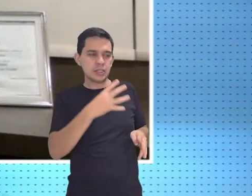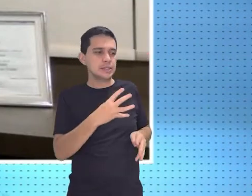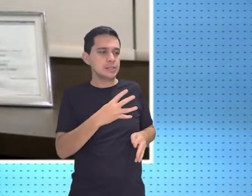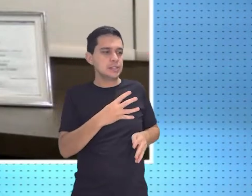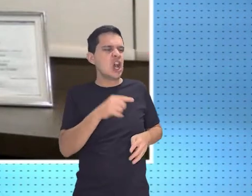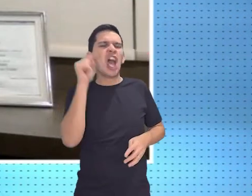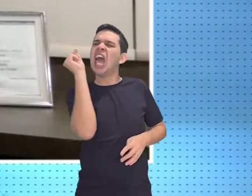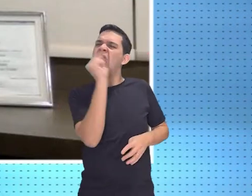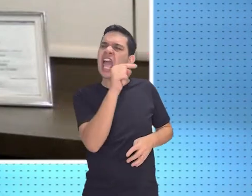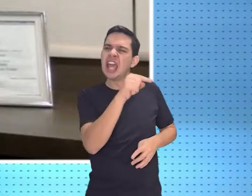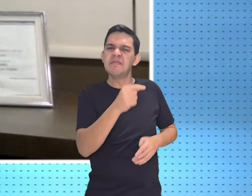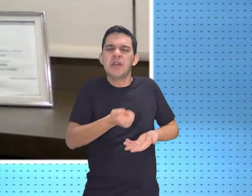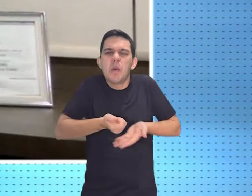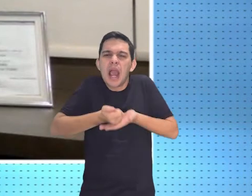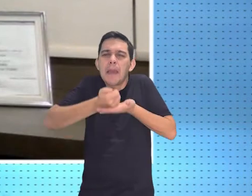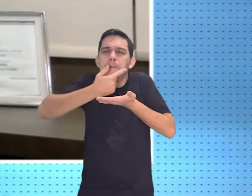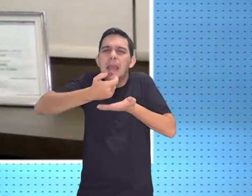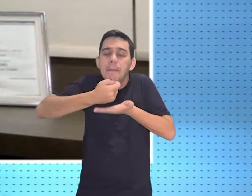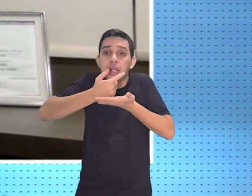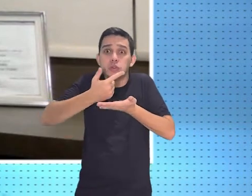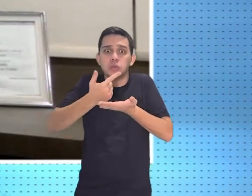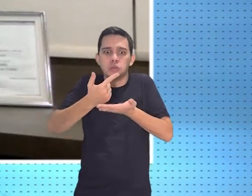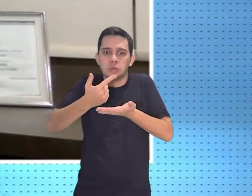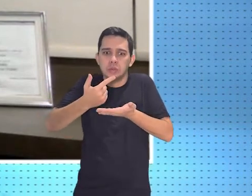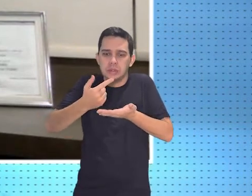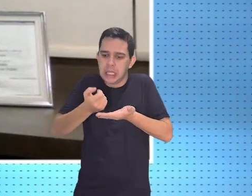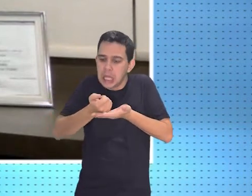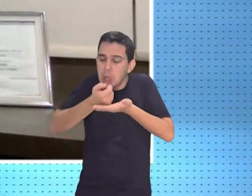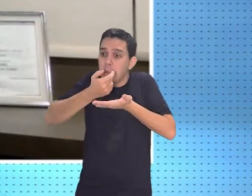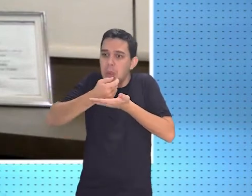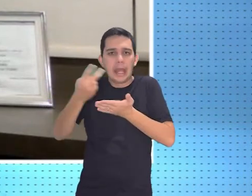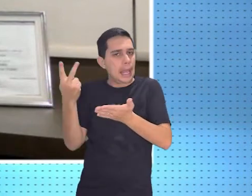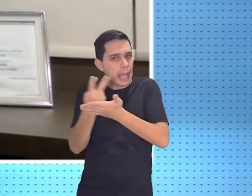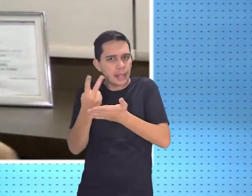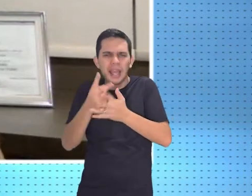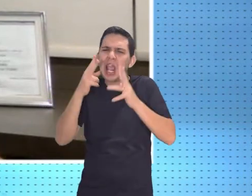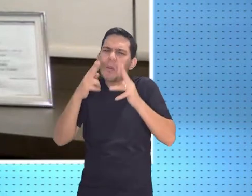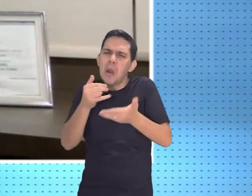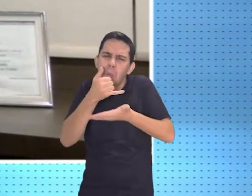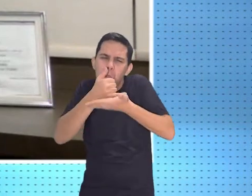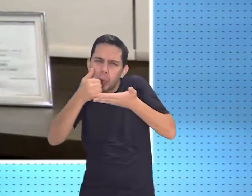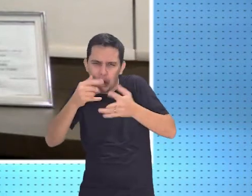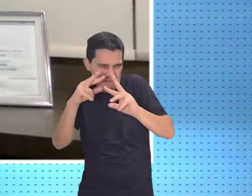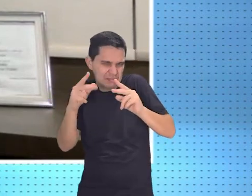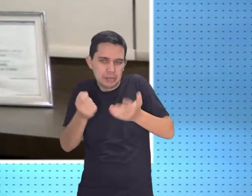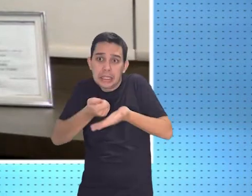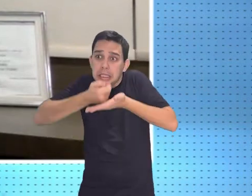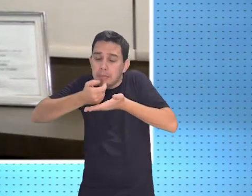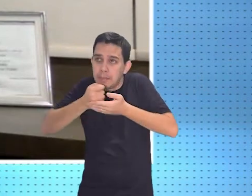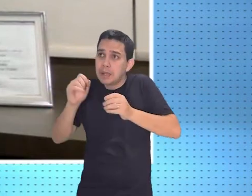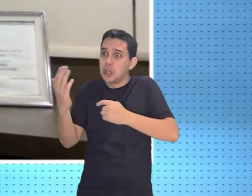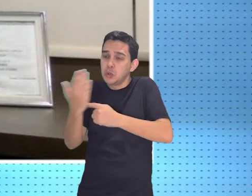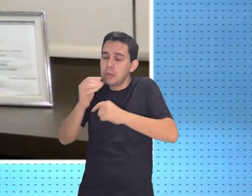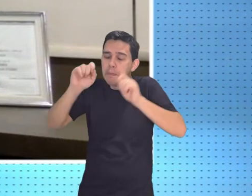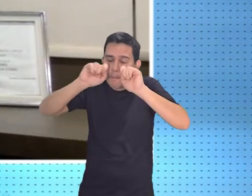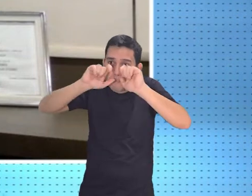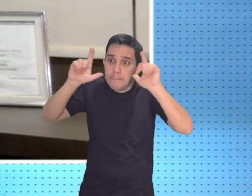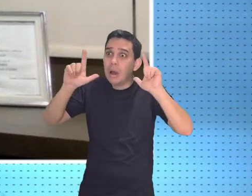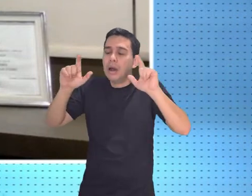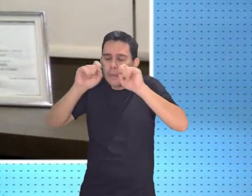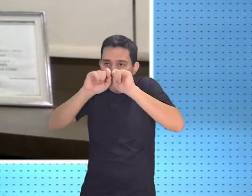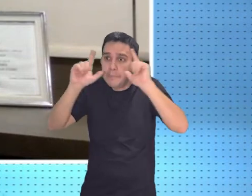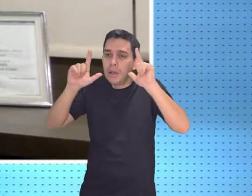fornecer rebite. Rebite é uma substância ilícita, entorpecente, que geralmente